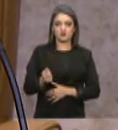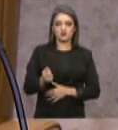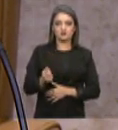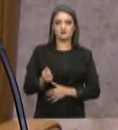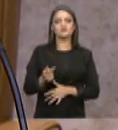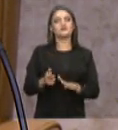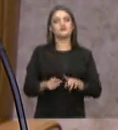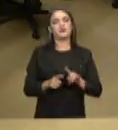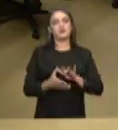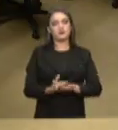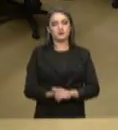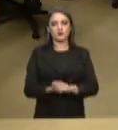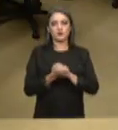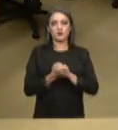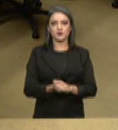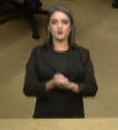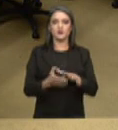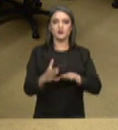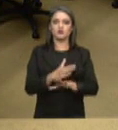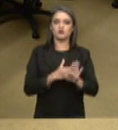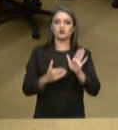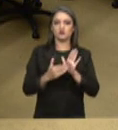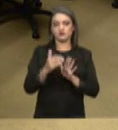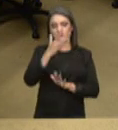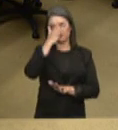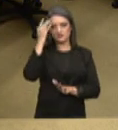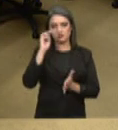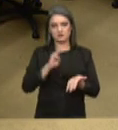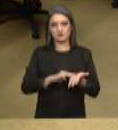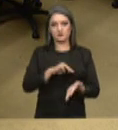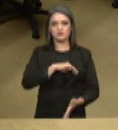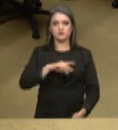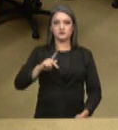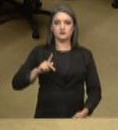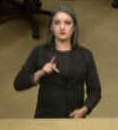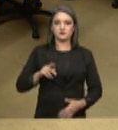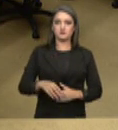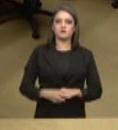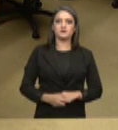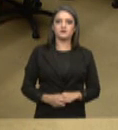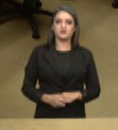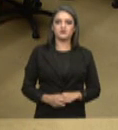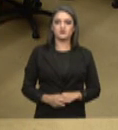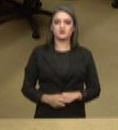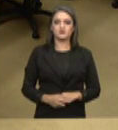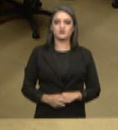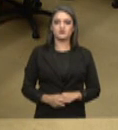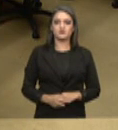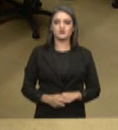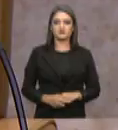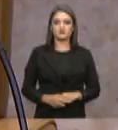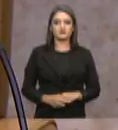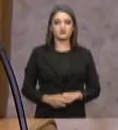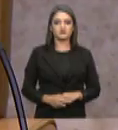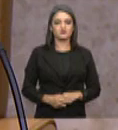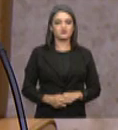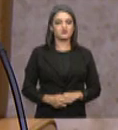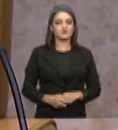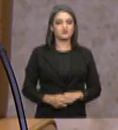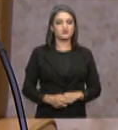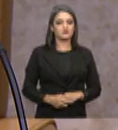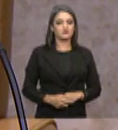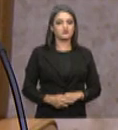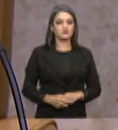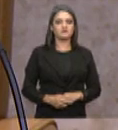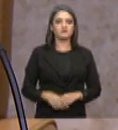quem cumprimento os membros do Ministério Público presidente do meu querido Tribunal Superior